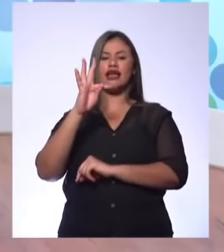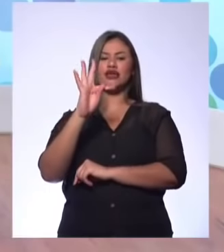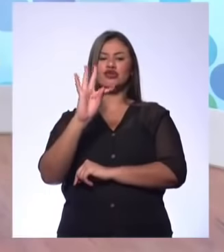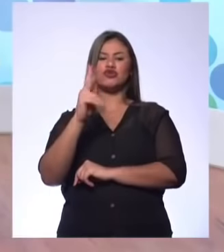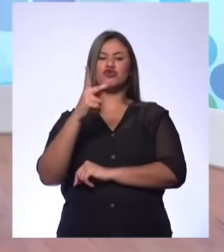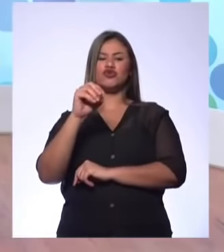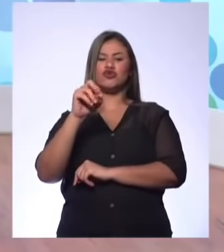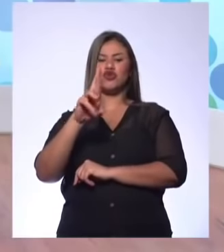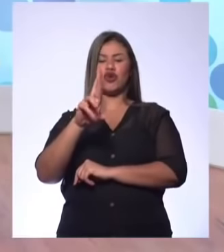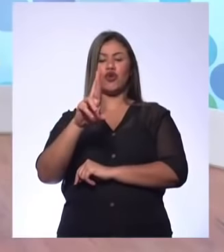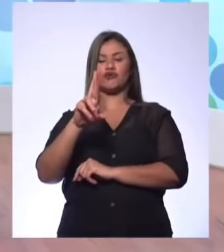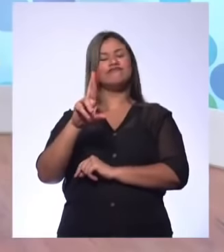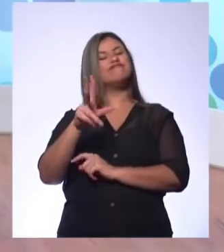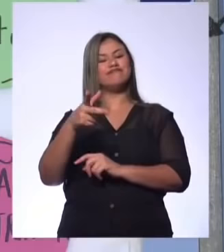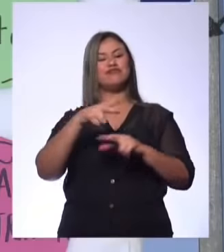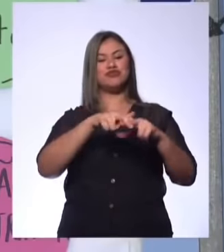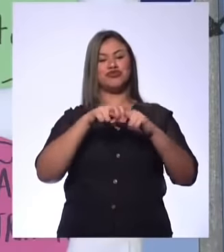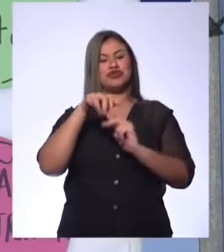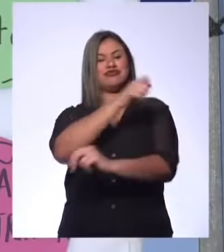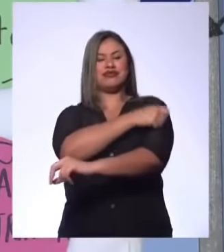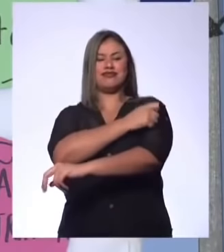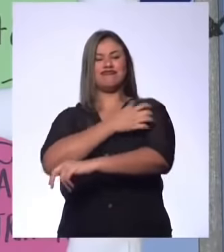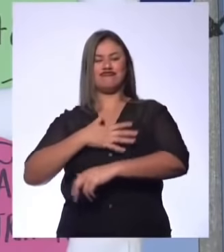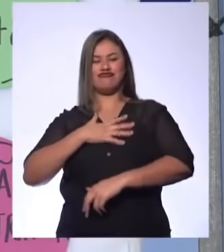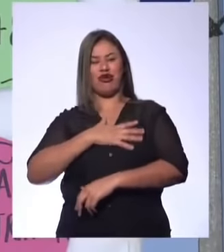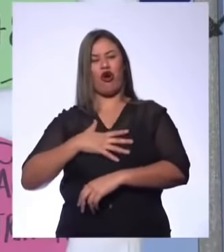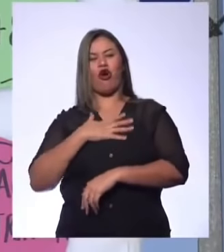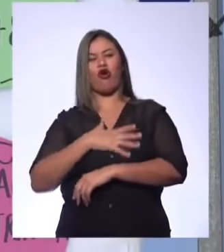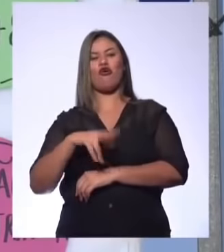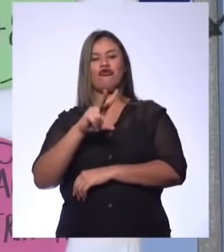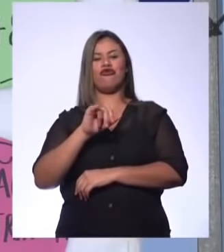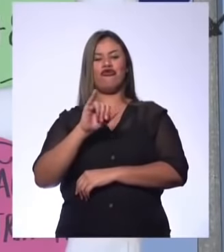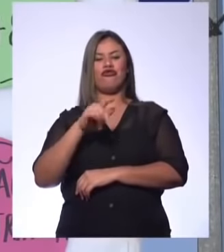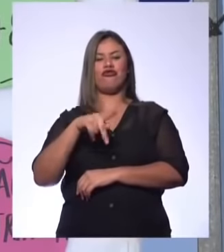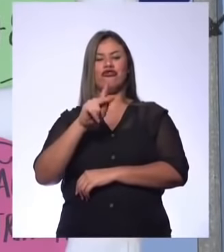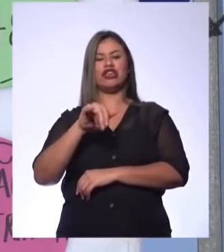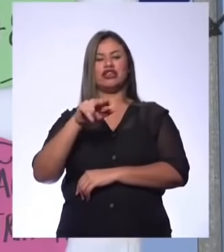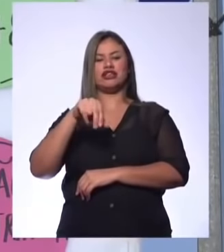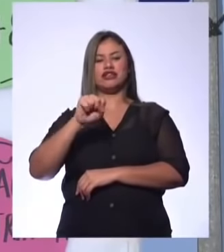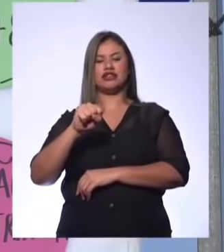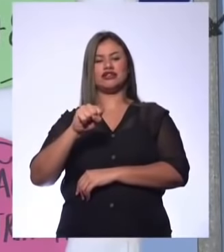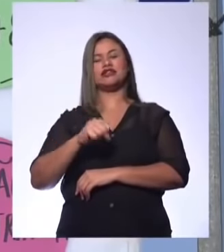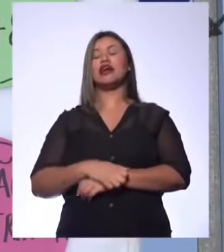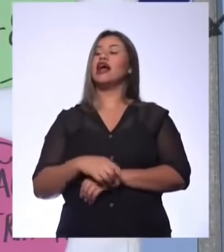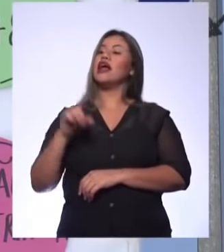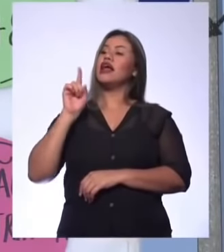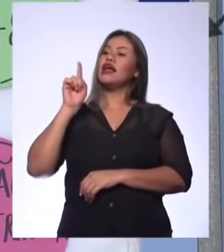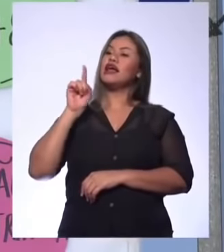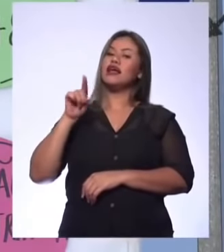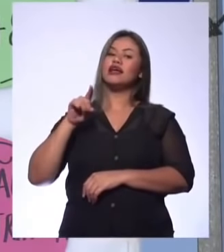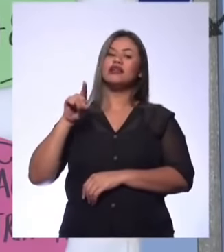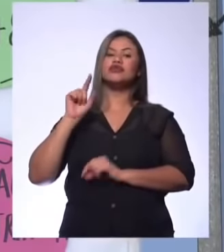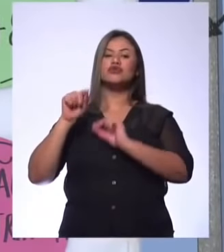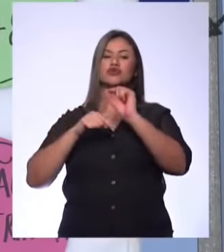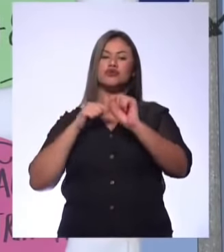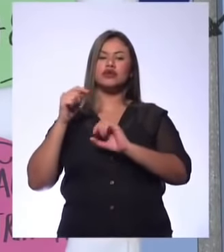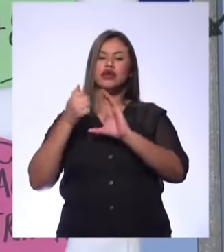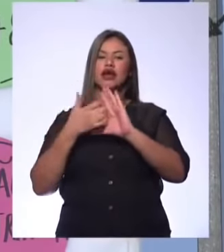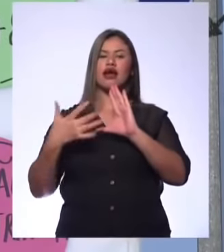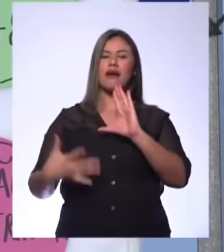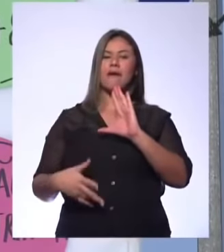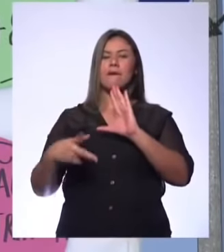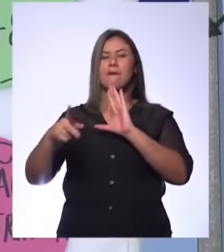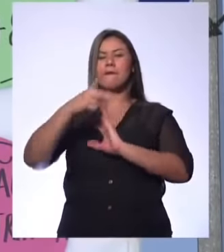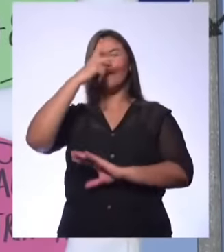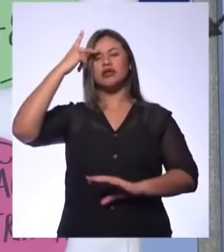os vikings. Então, os vikings, assim, a princípio, eles foram caracterizados como povos que eram muito bravos, que